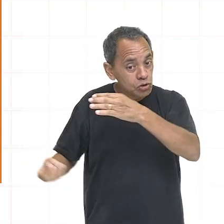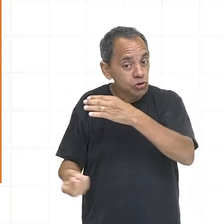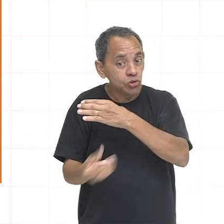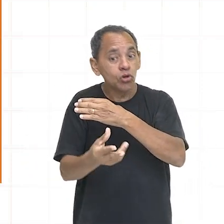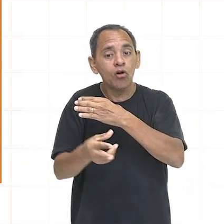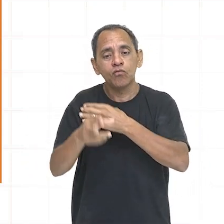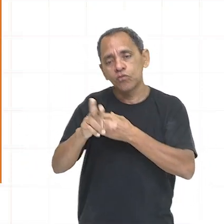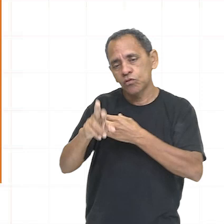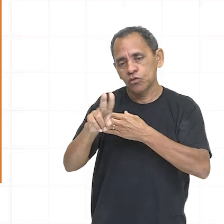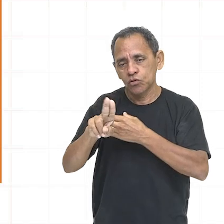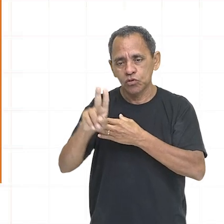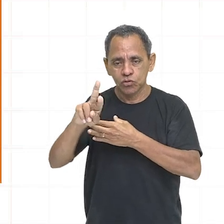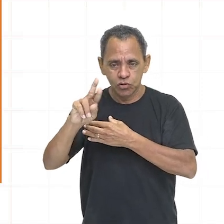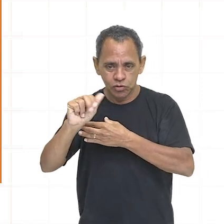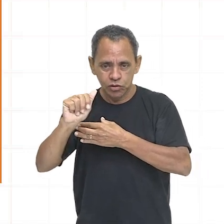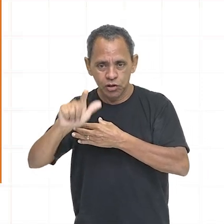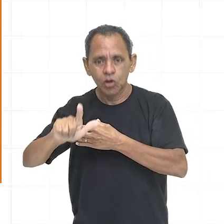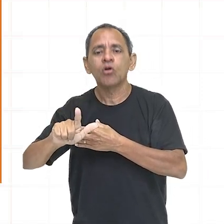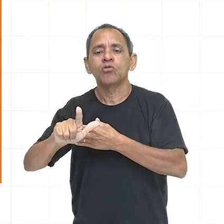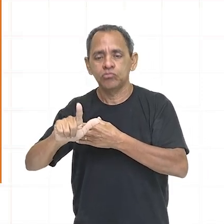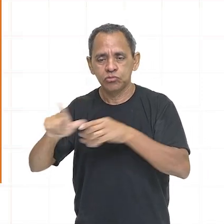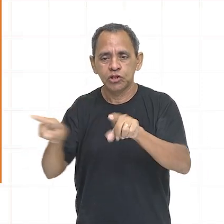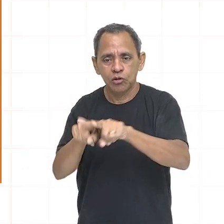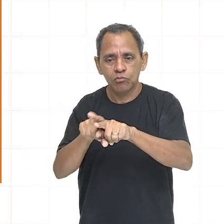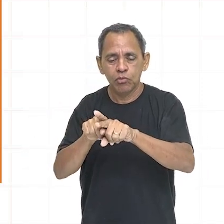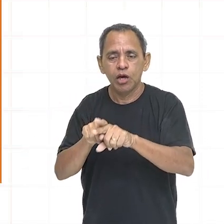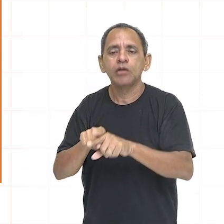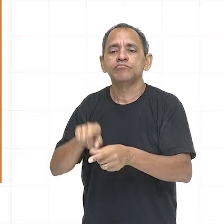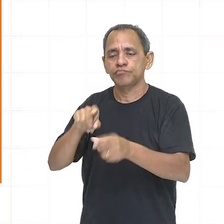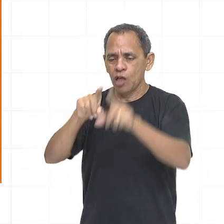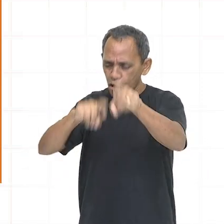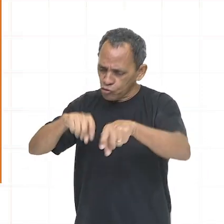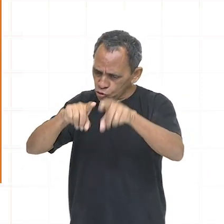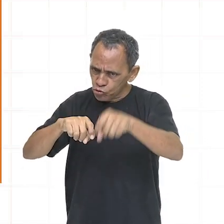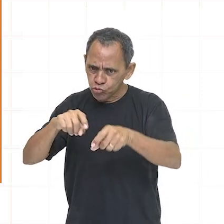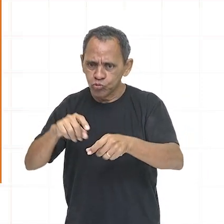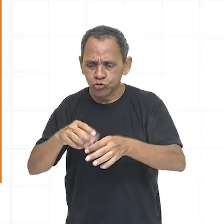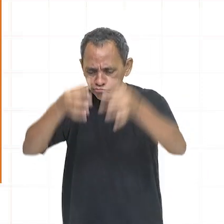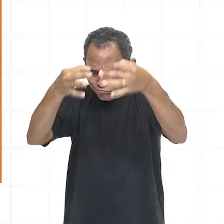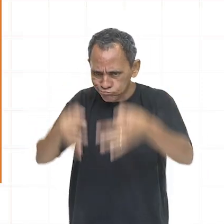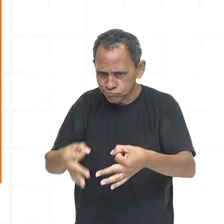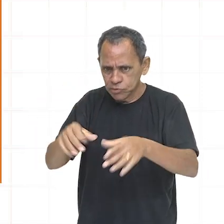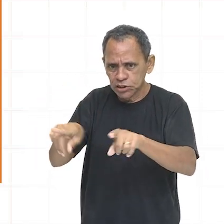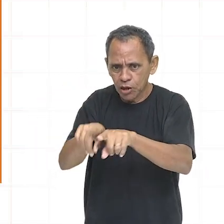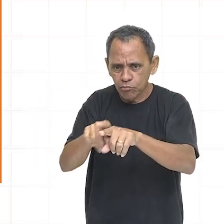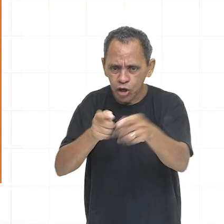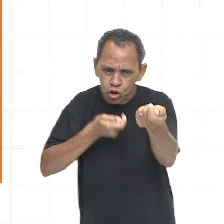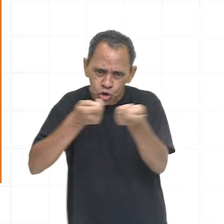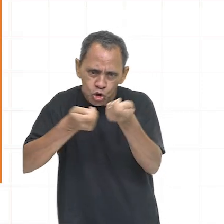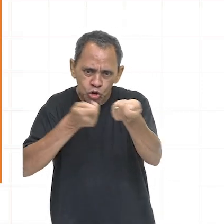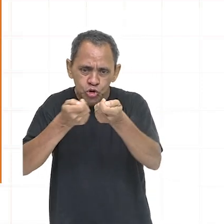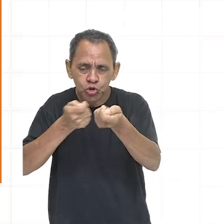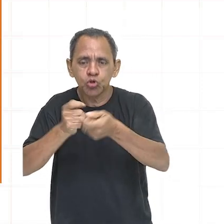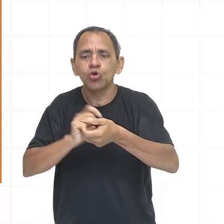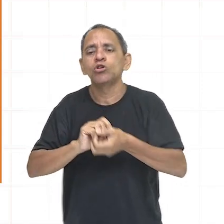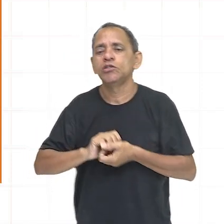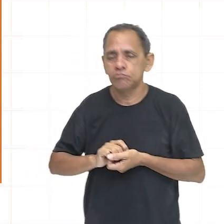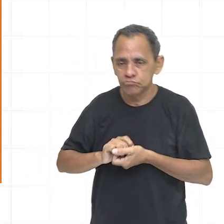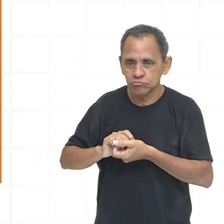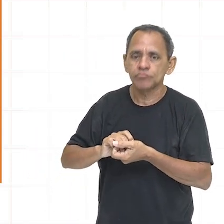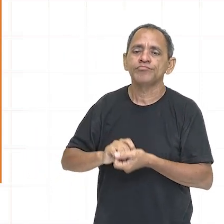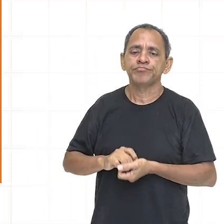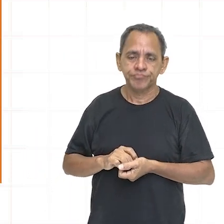tá? Então, a agricultura de precisão, gente, ela vai utilizar aí tecnologias como GPS, como a utilização